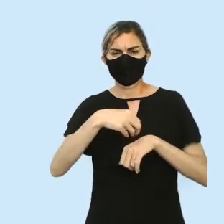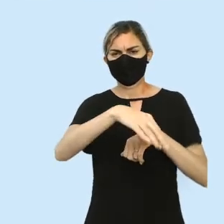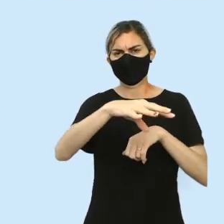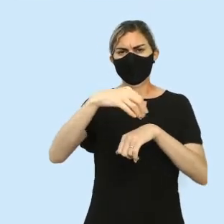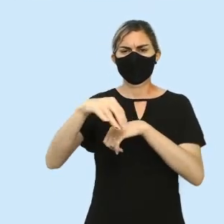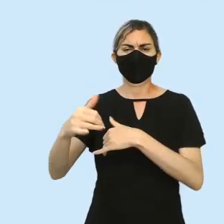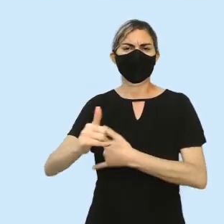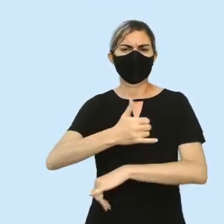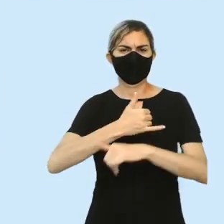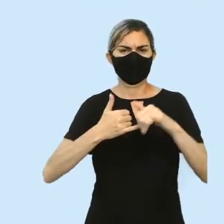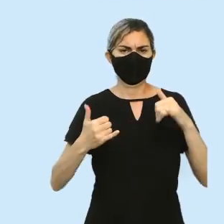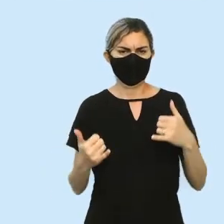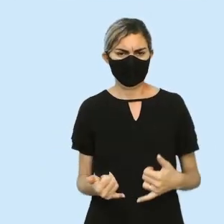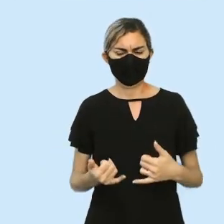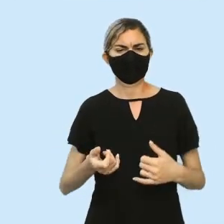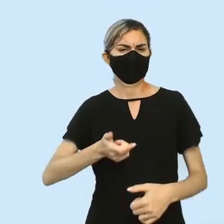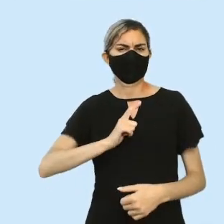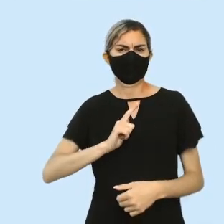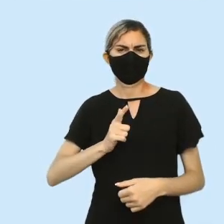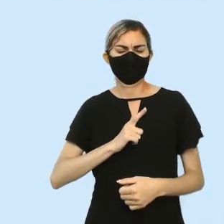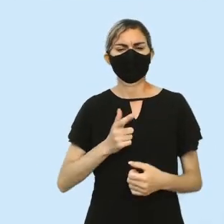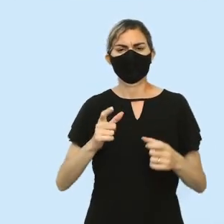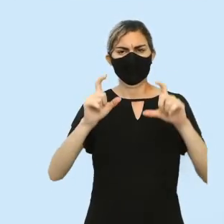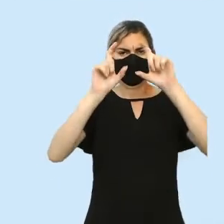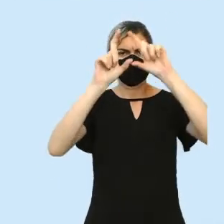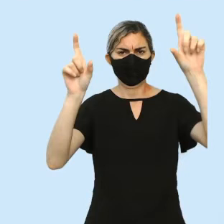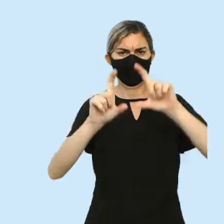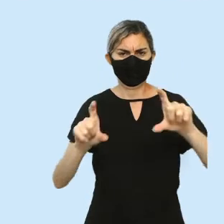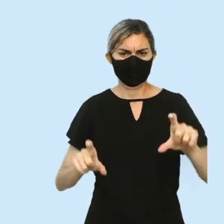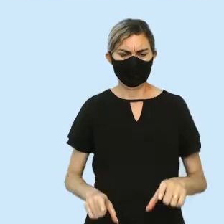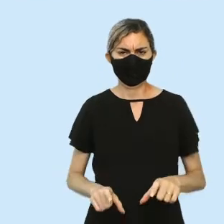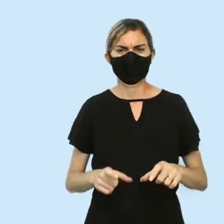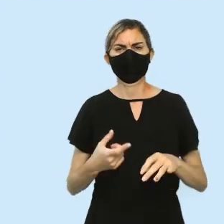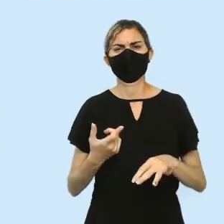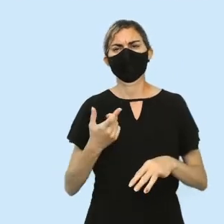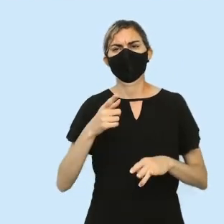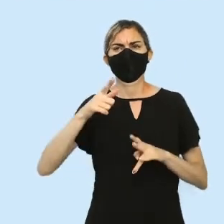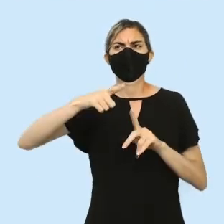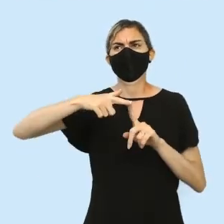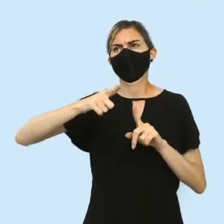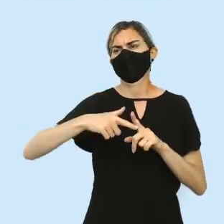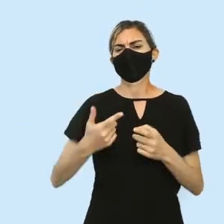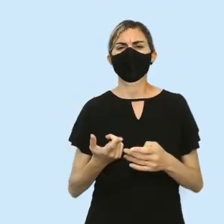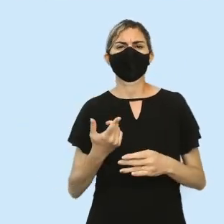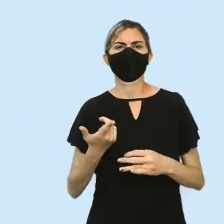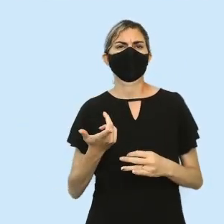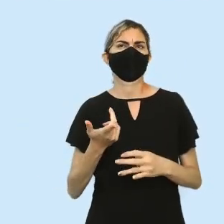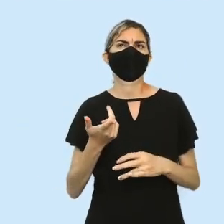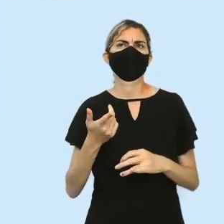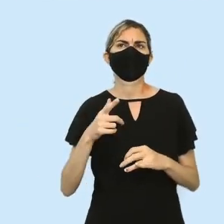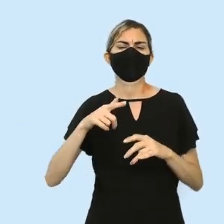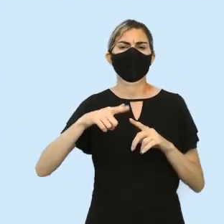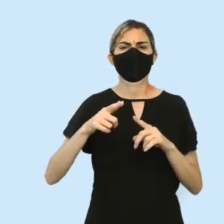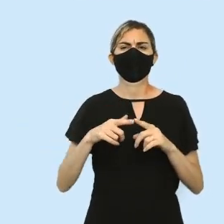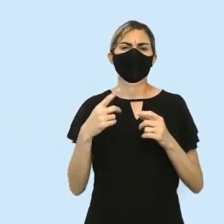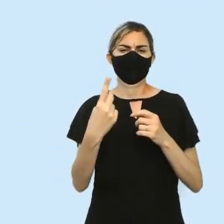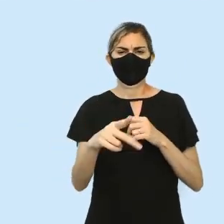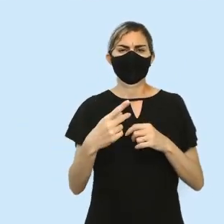transmitir energia. E temos como equação, tipo assim, fundamental